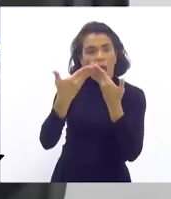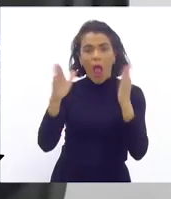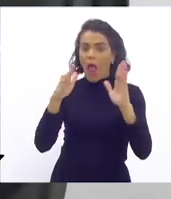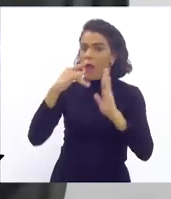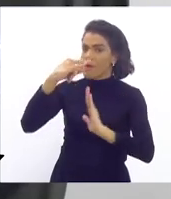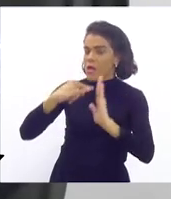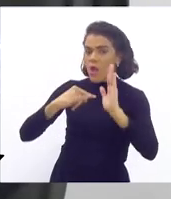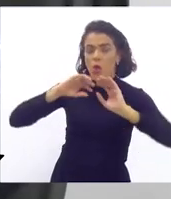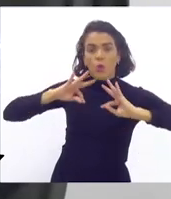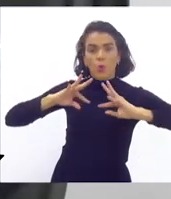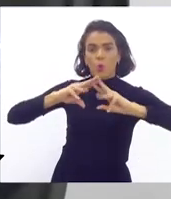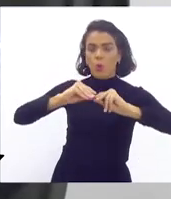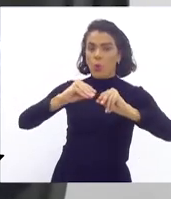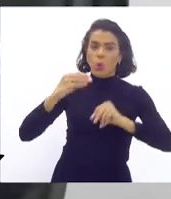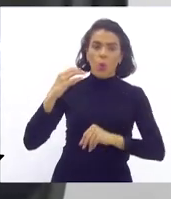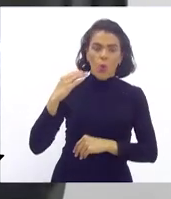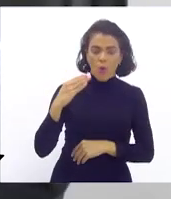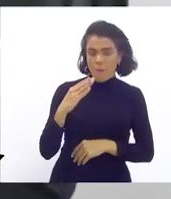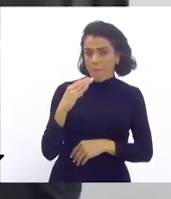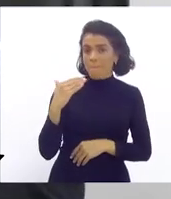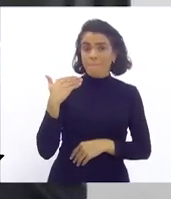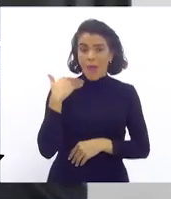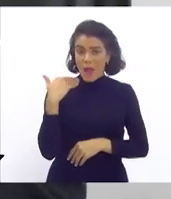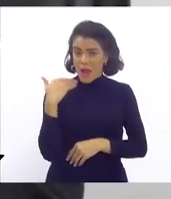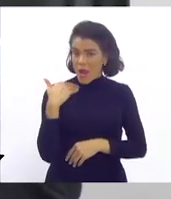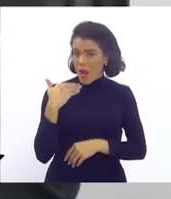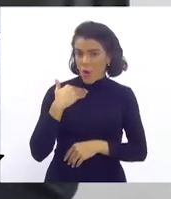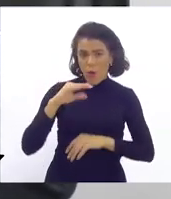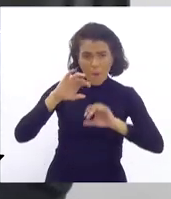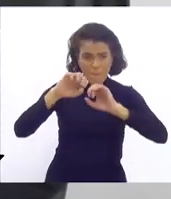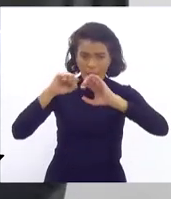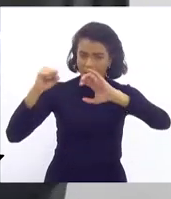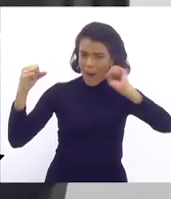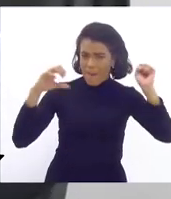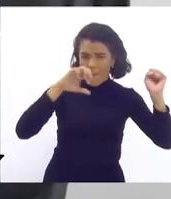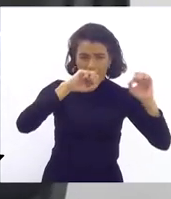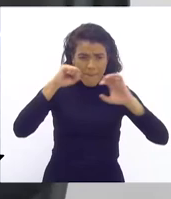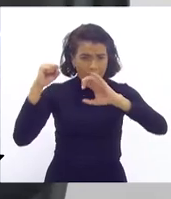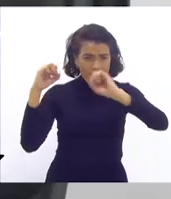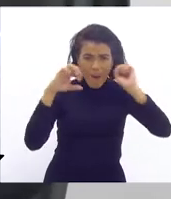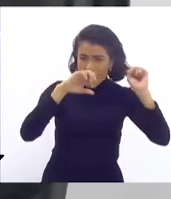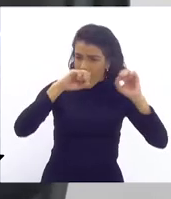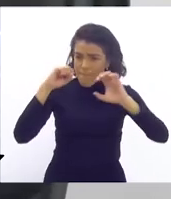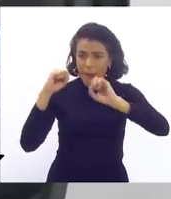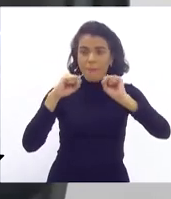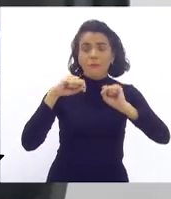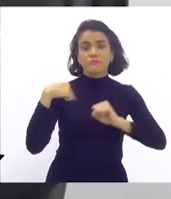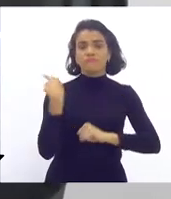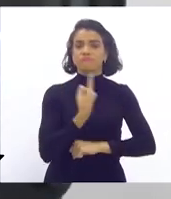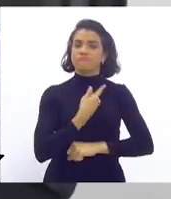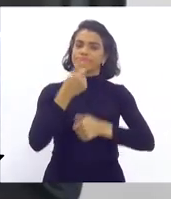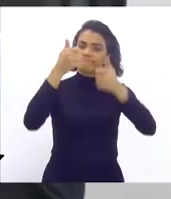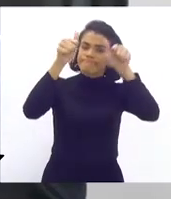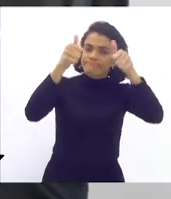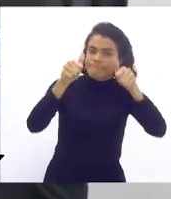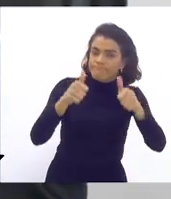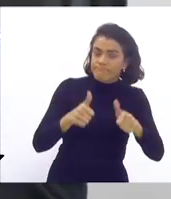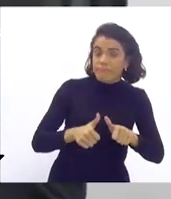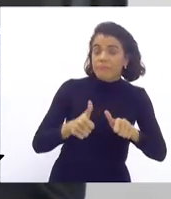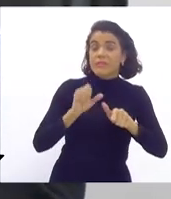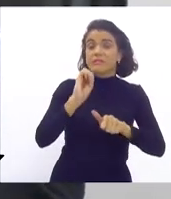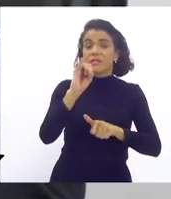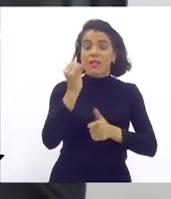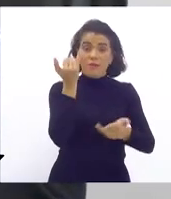para deliberação do colegiado a quebra do sigilo bancário fiscal da empresa para que a gente possa dessa forma apurar se as informações que